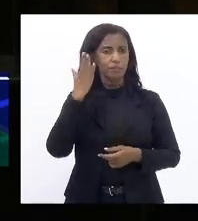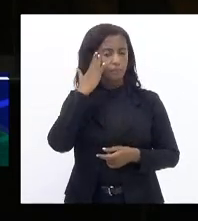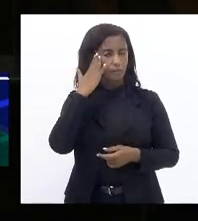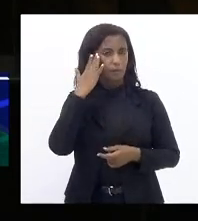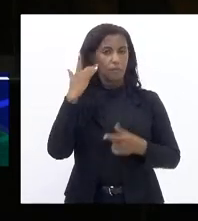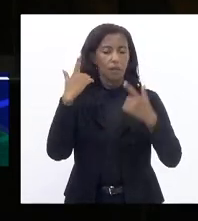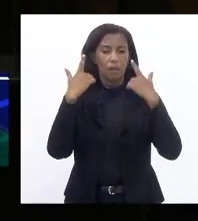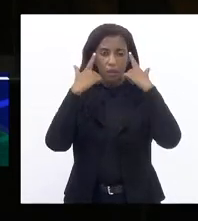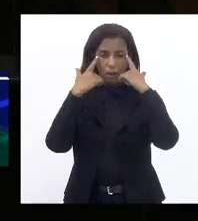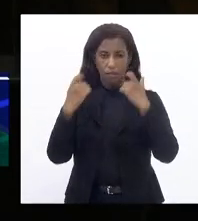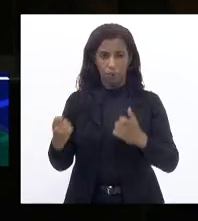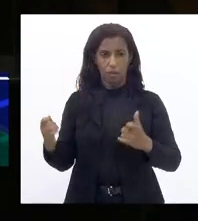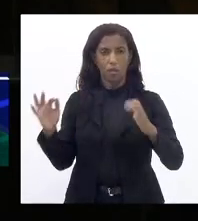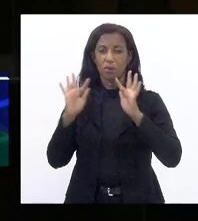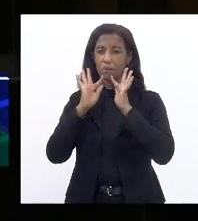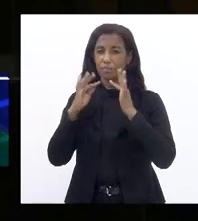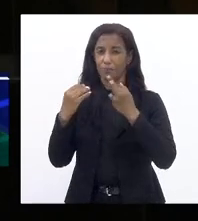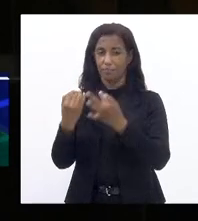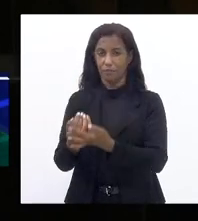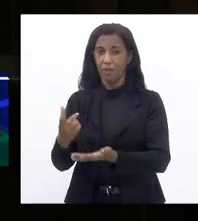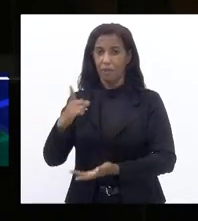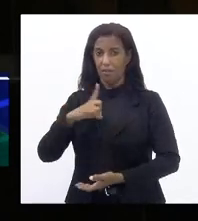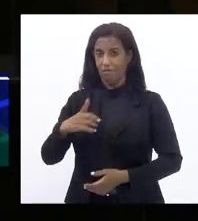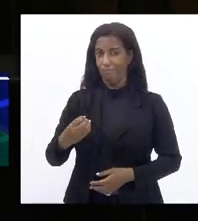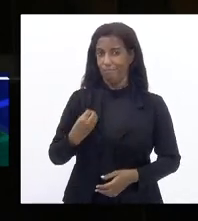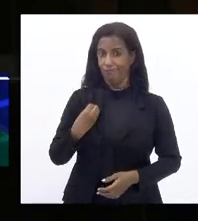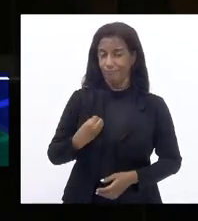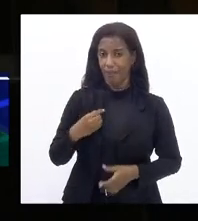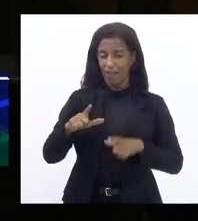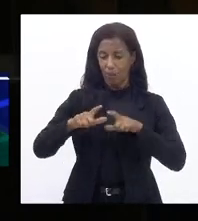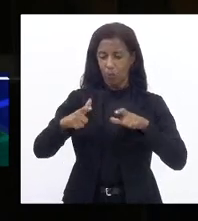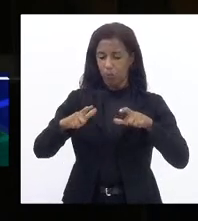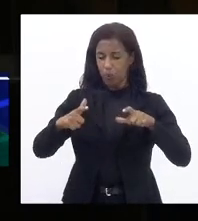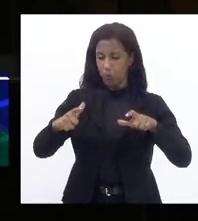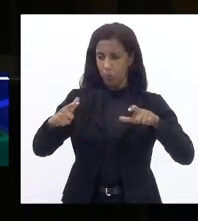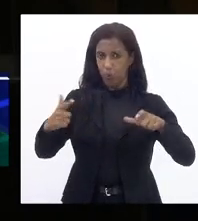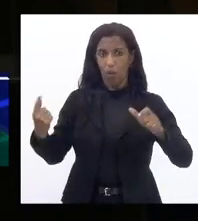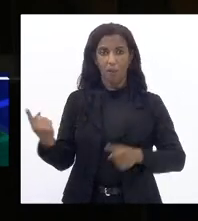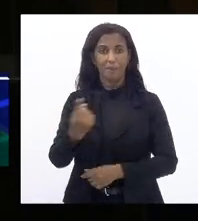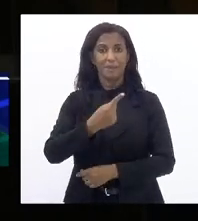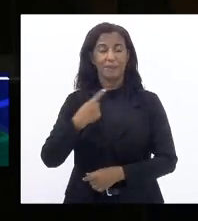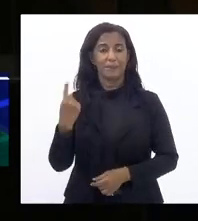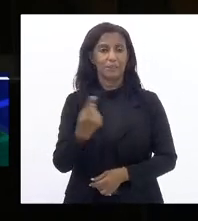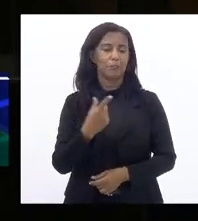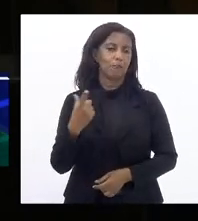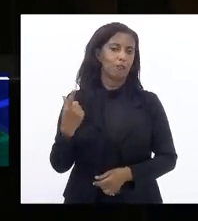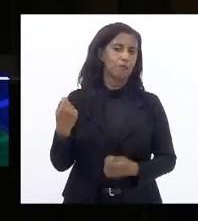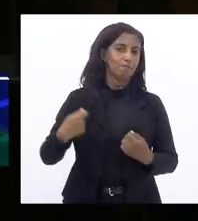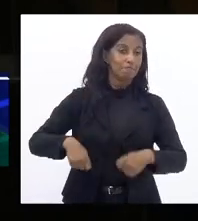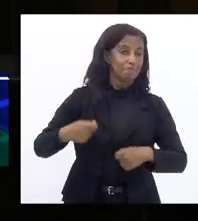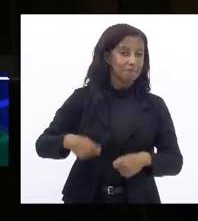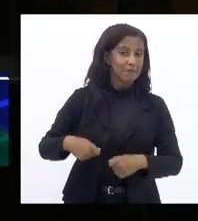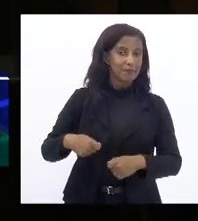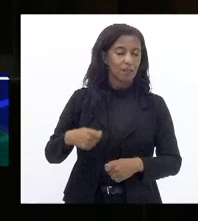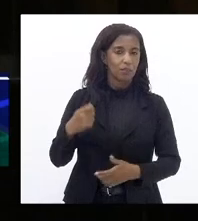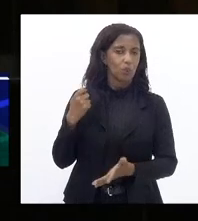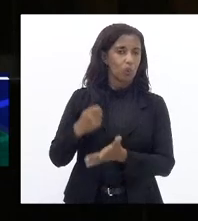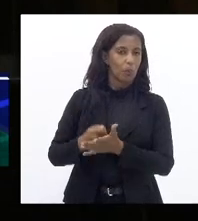violência doméstica ela existe, ela cresceu, e nós temos como por